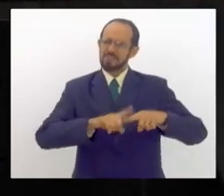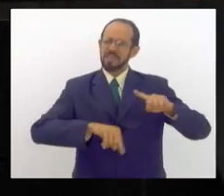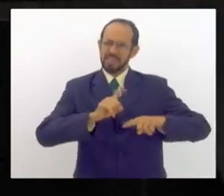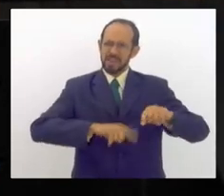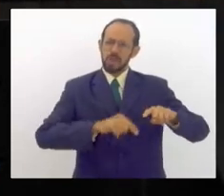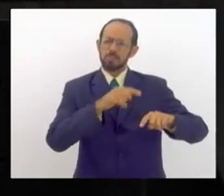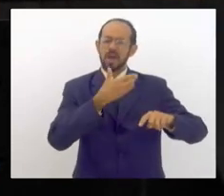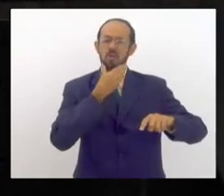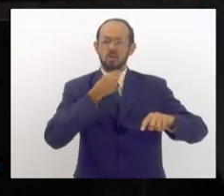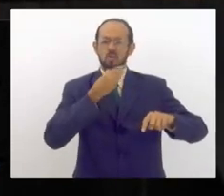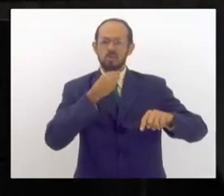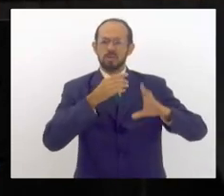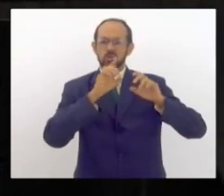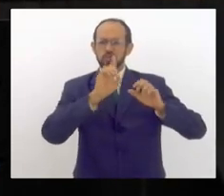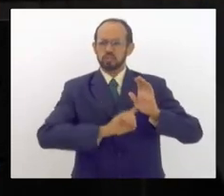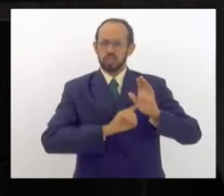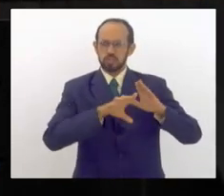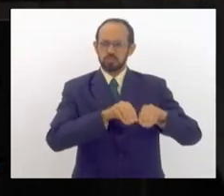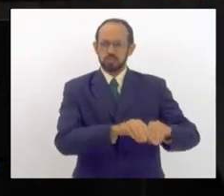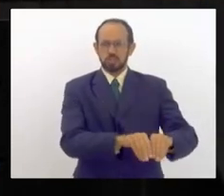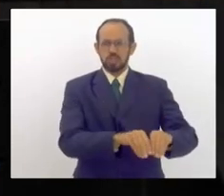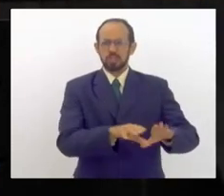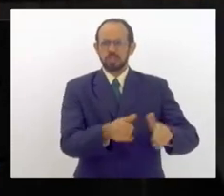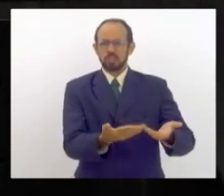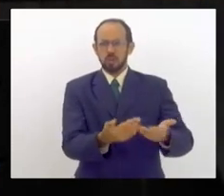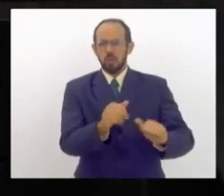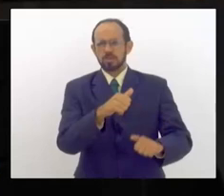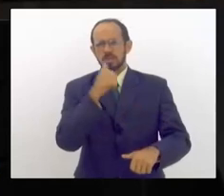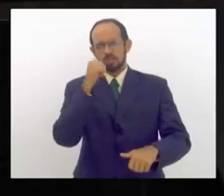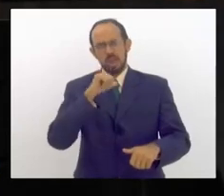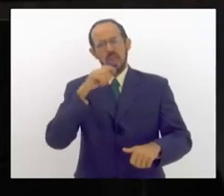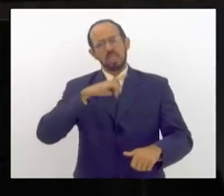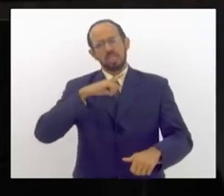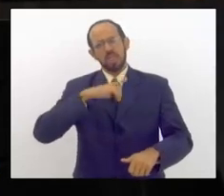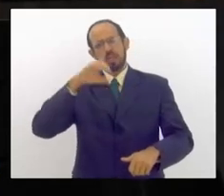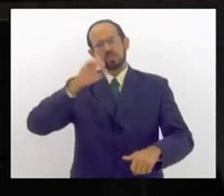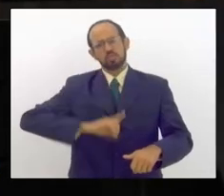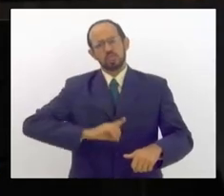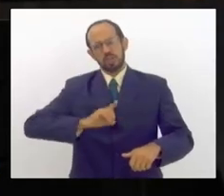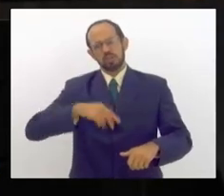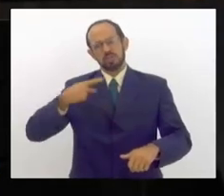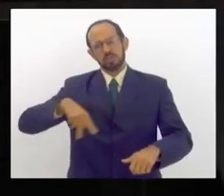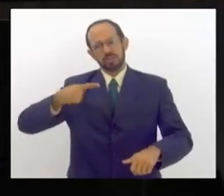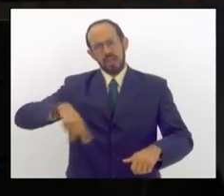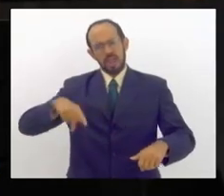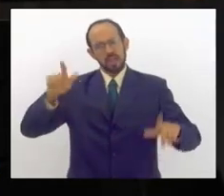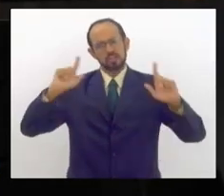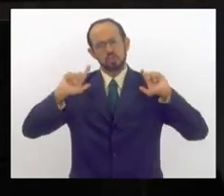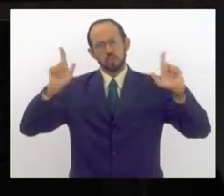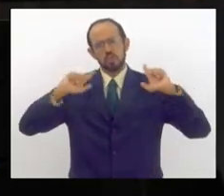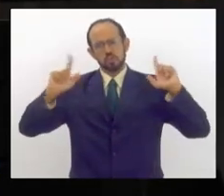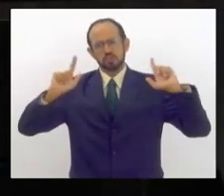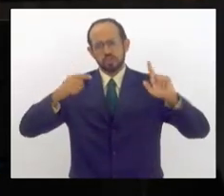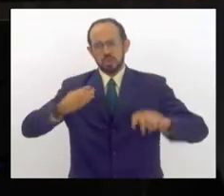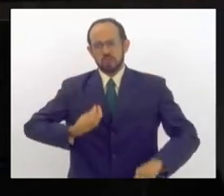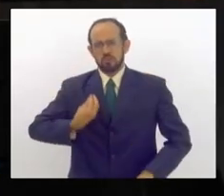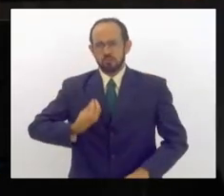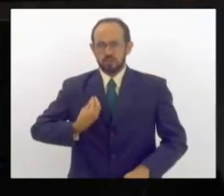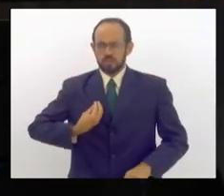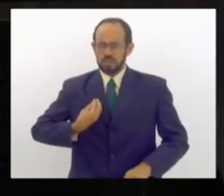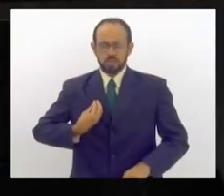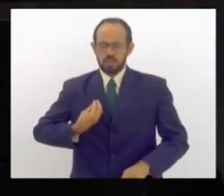para que essa mulher tenha o seu direito de foliã, de carnavalesca, enfim, de curtir a vida sem